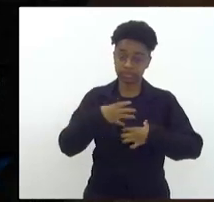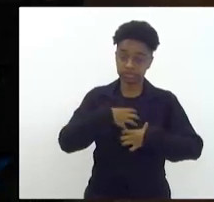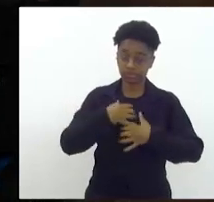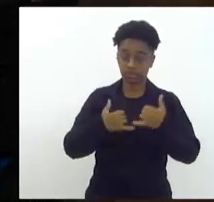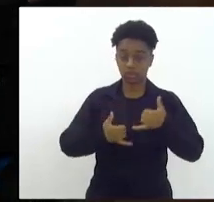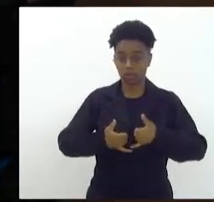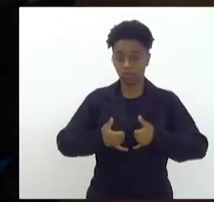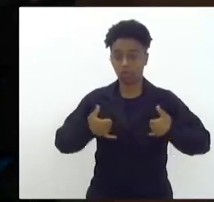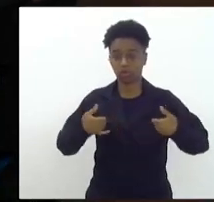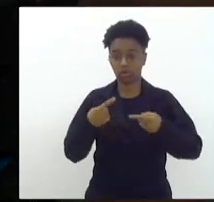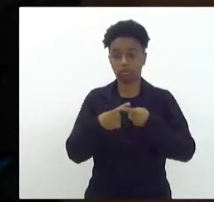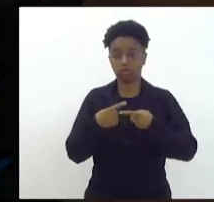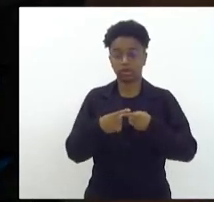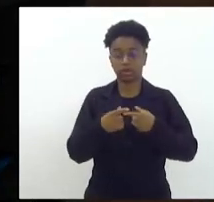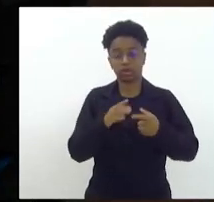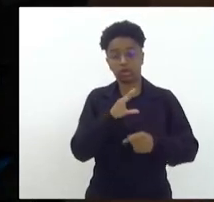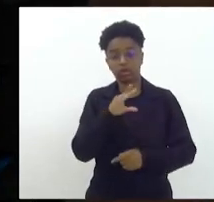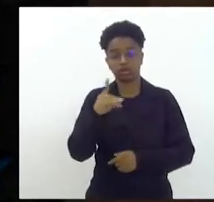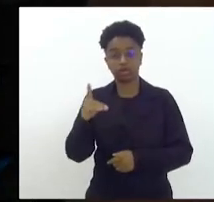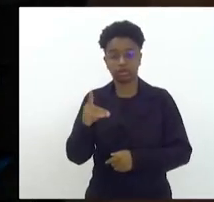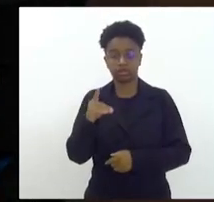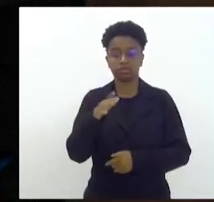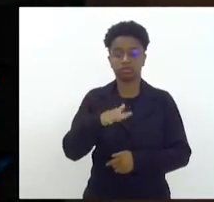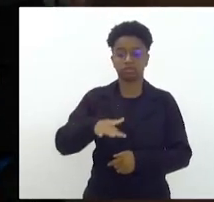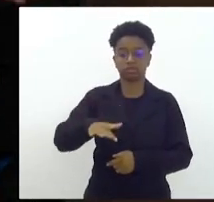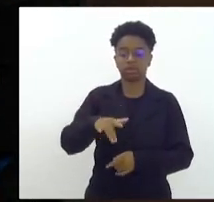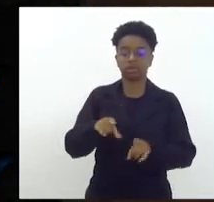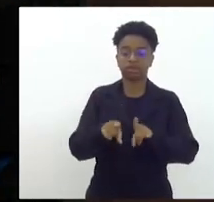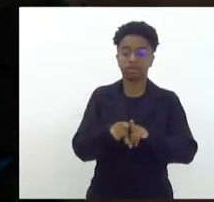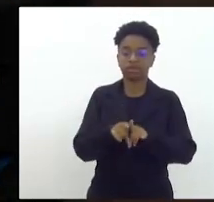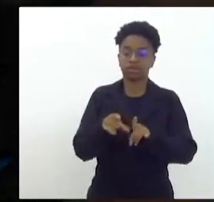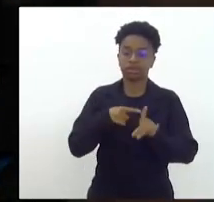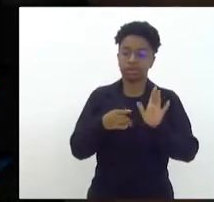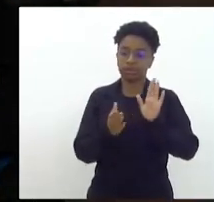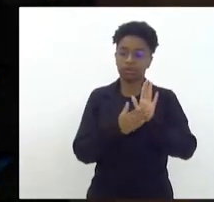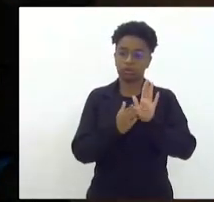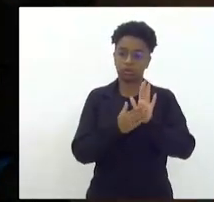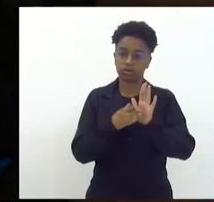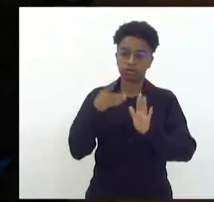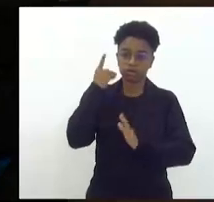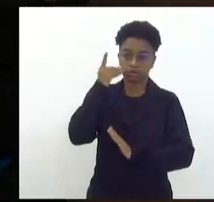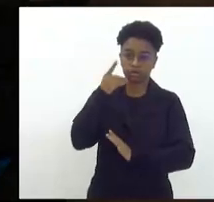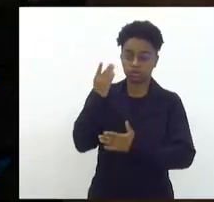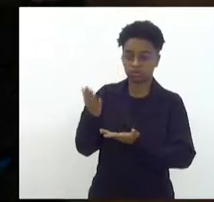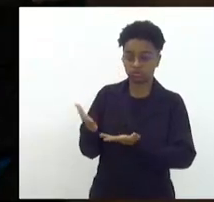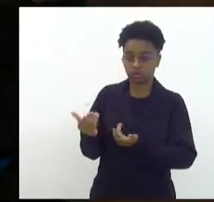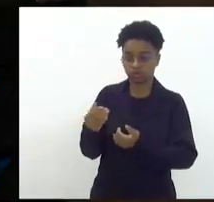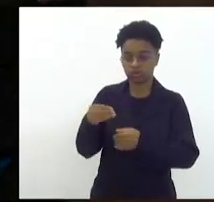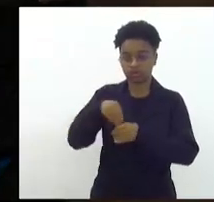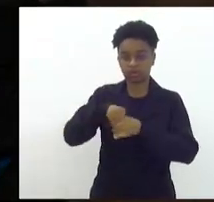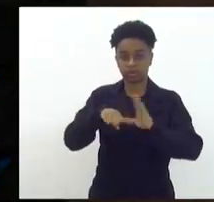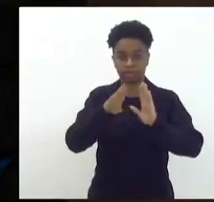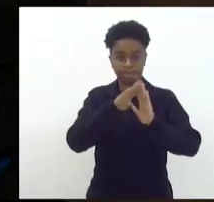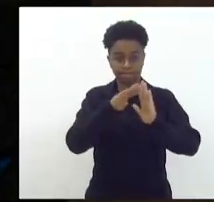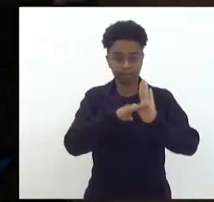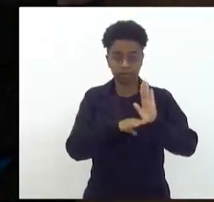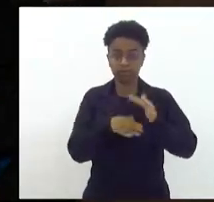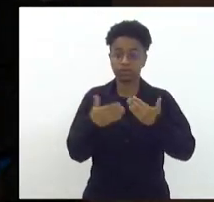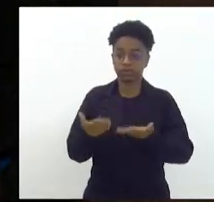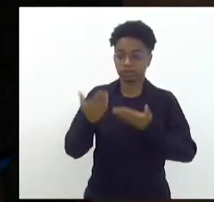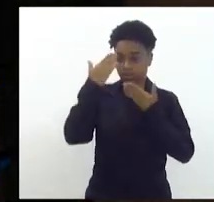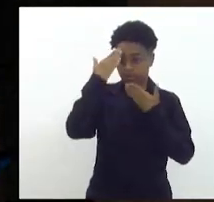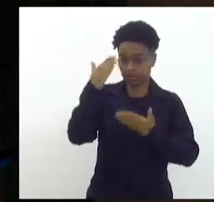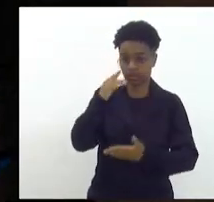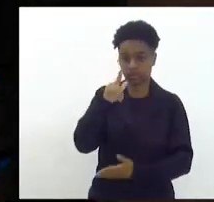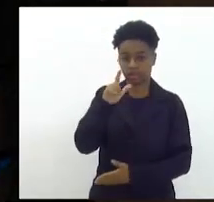coordenado esse espaço e hoje ter as proposições dos nossos deputados juvenis na pauta então um agradecer a Letícia